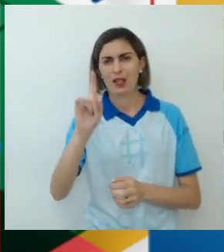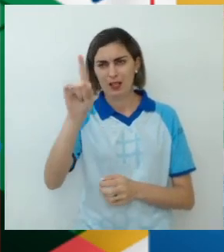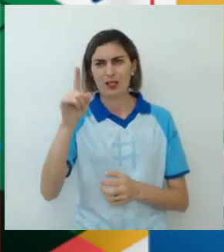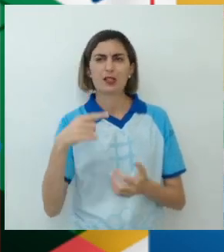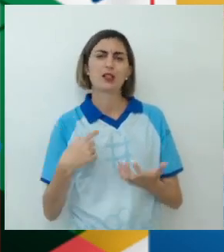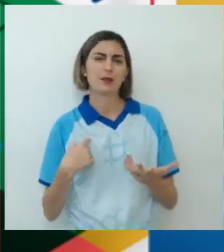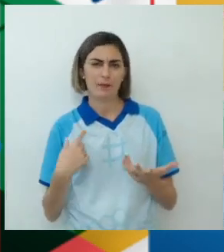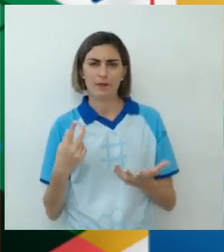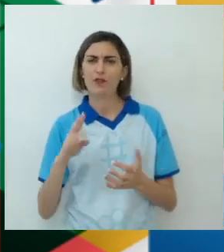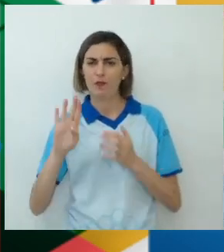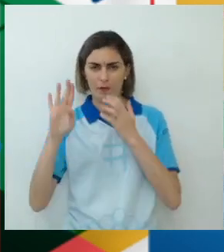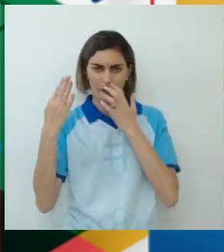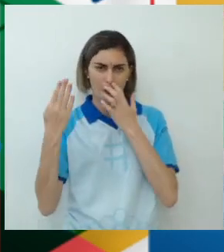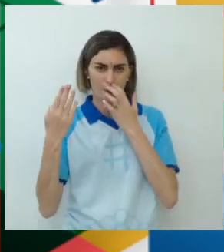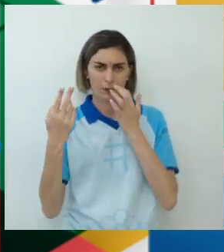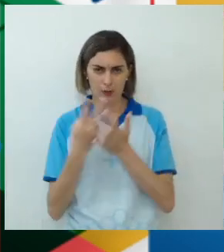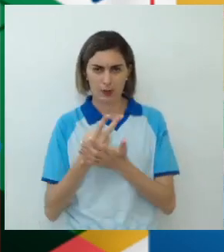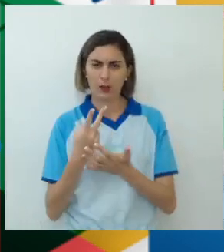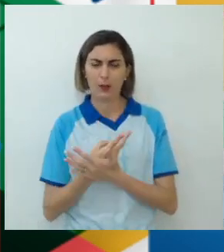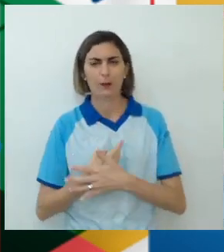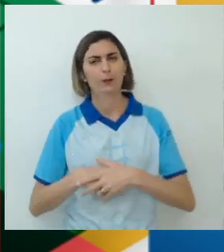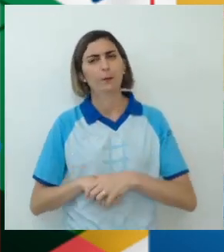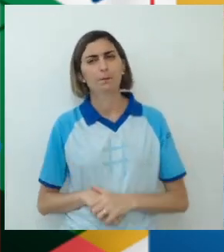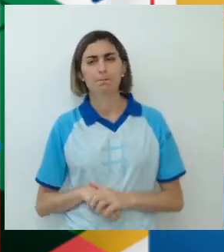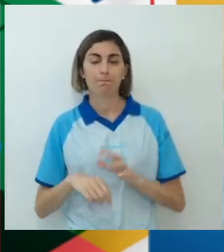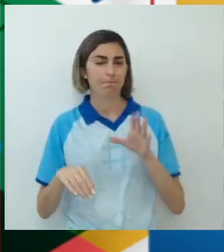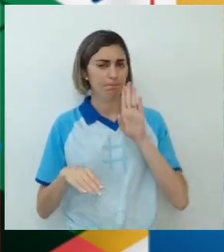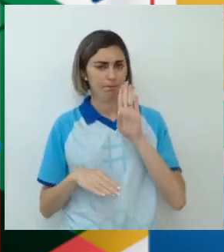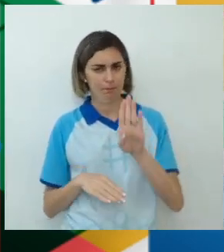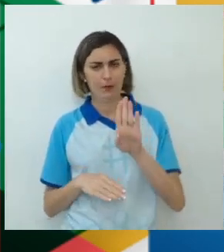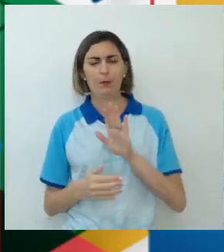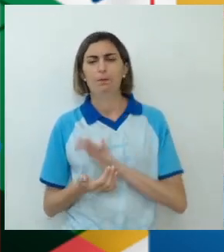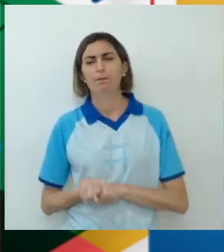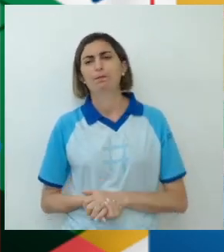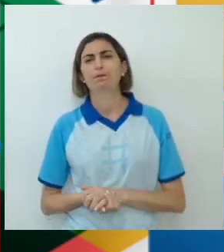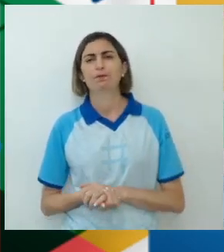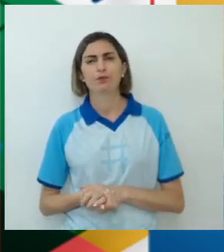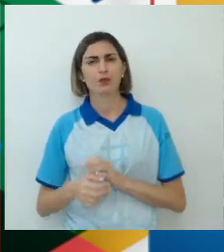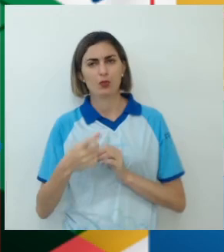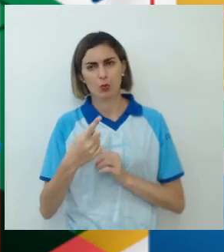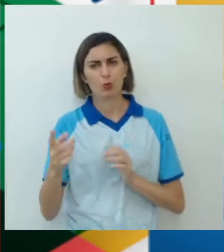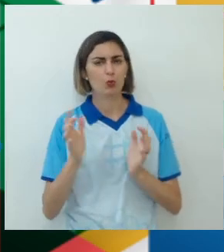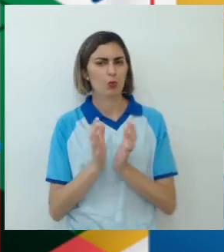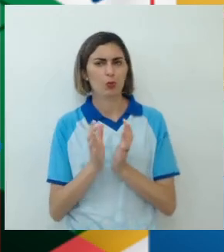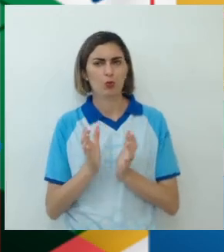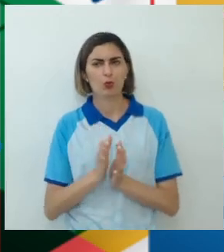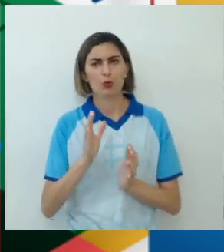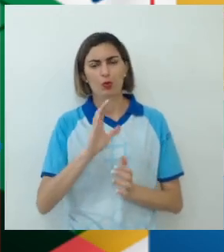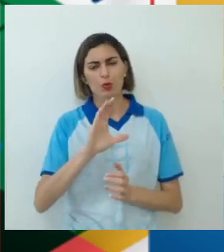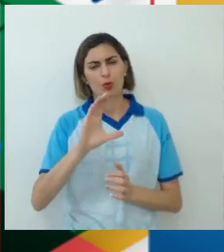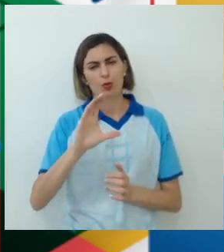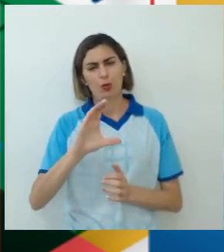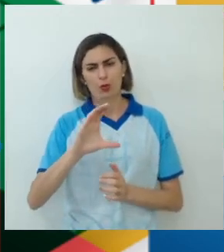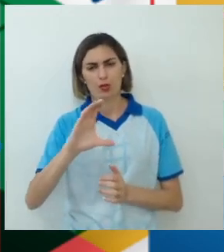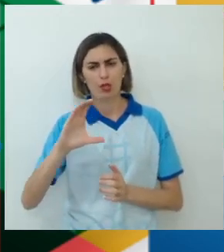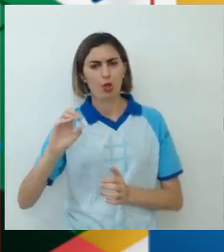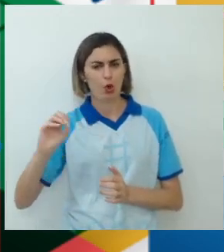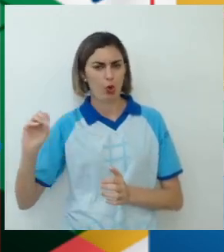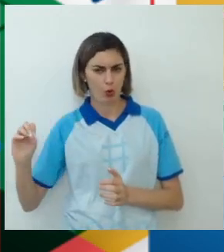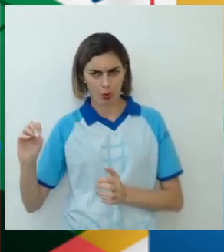está falso. Na letra B, ele diz assim: O grupo